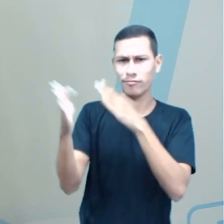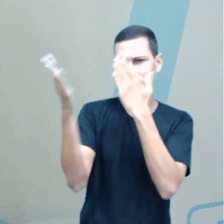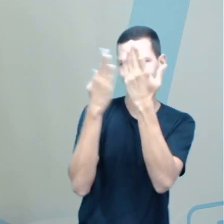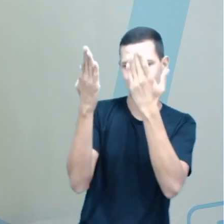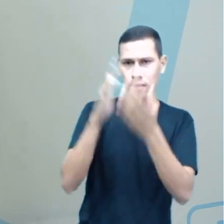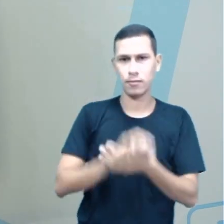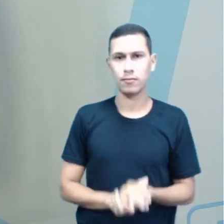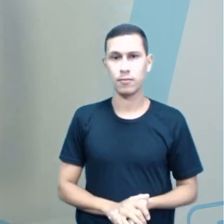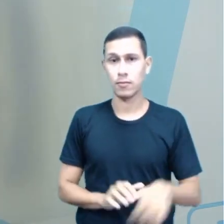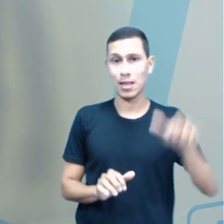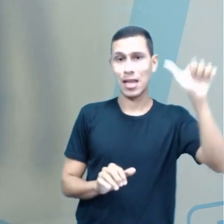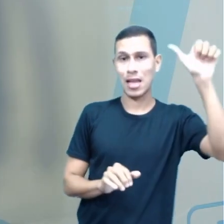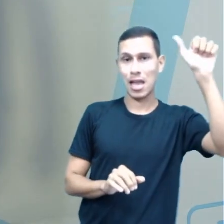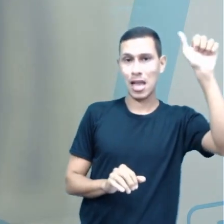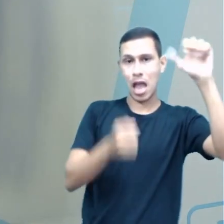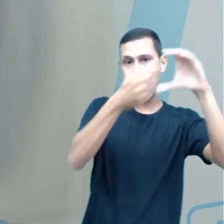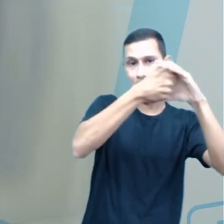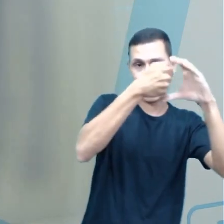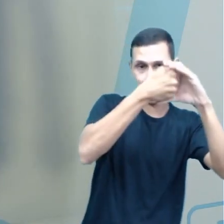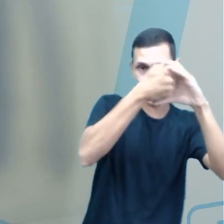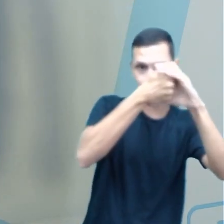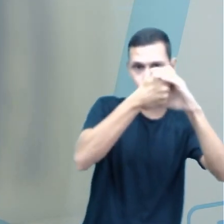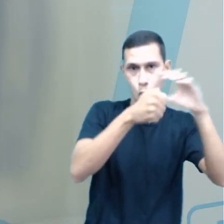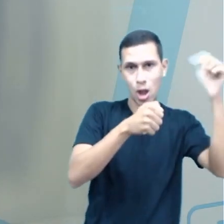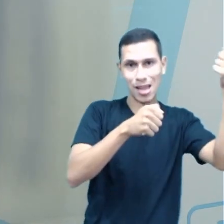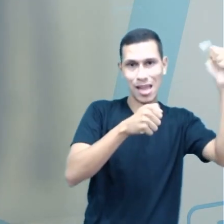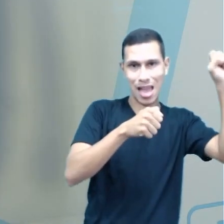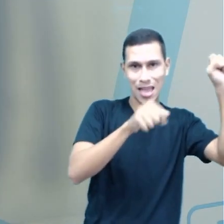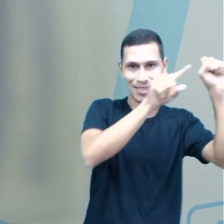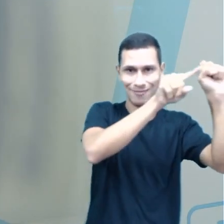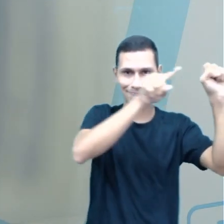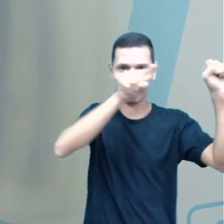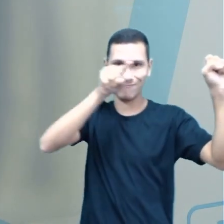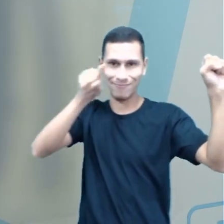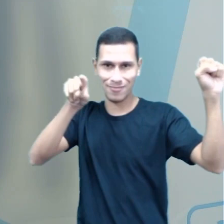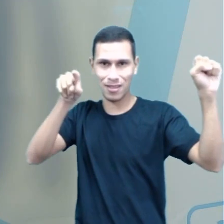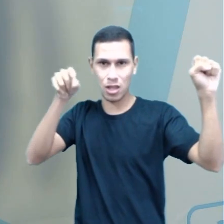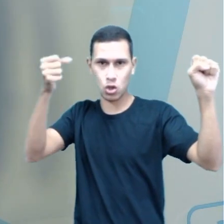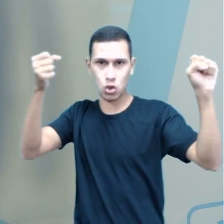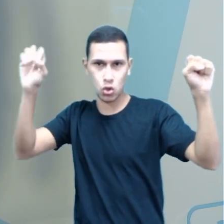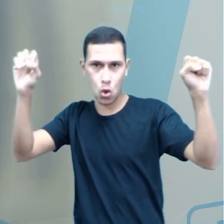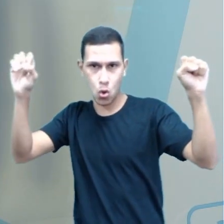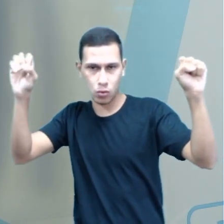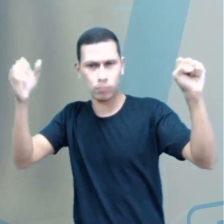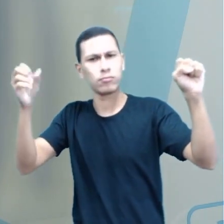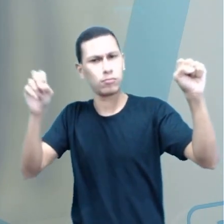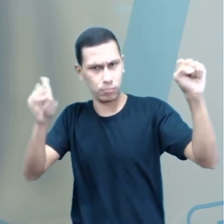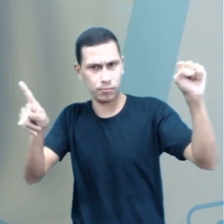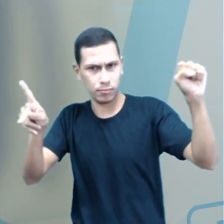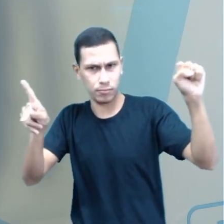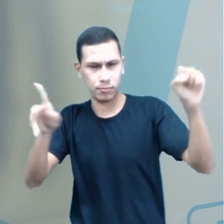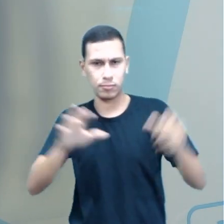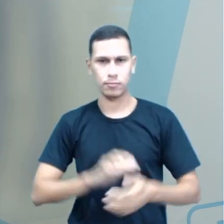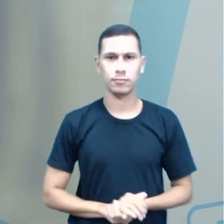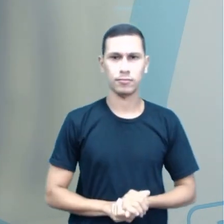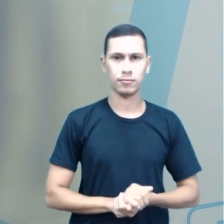adjetivo, as depois do adjetivo. Recife is wonderful. Aí temos ali o adjetivo wonderful, né?